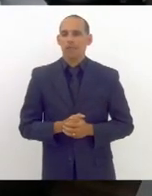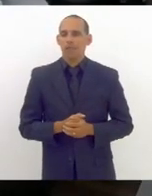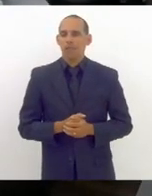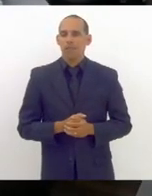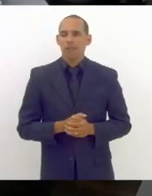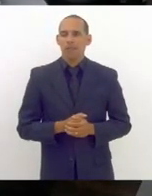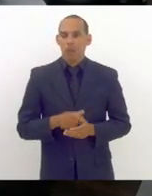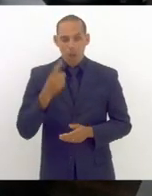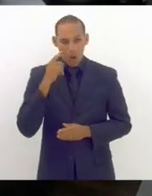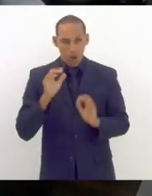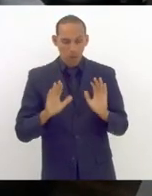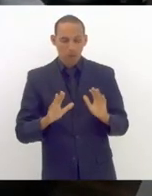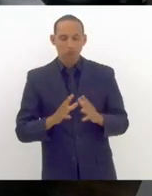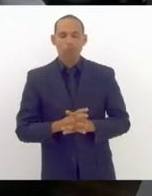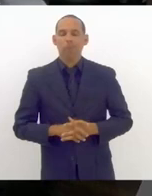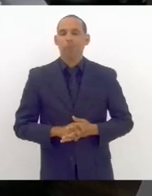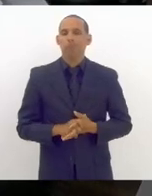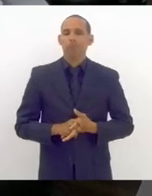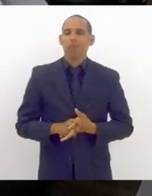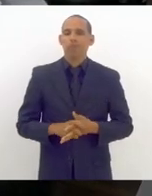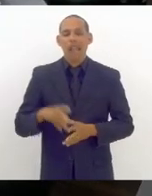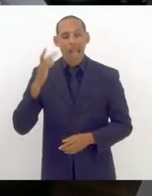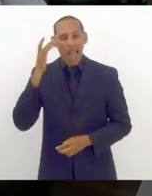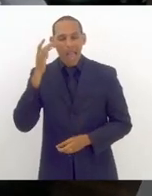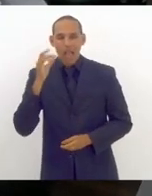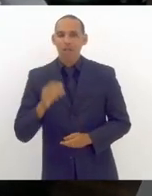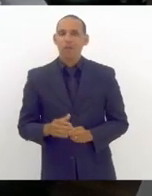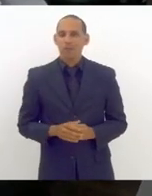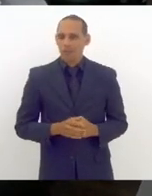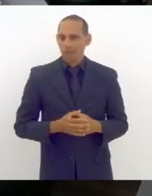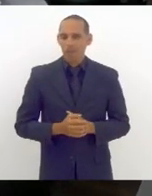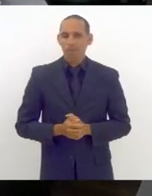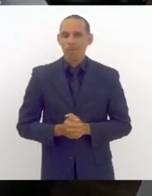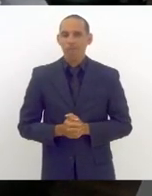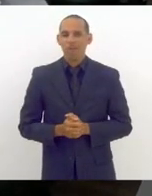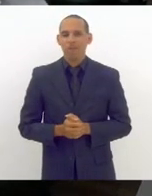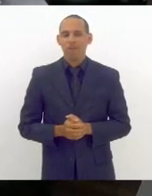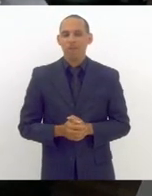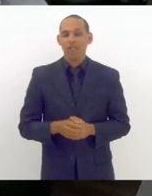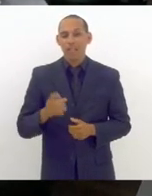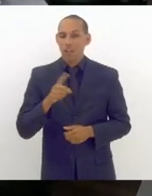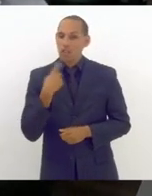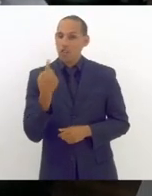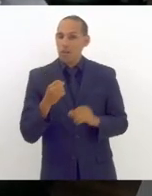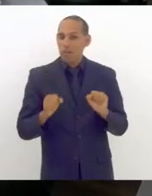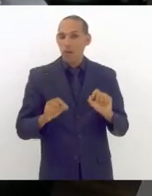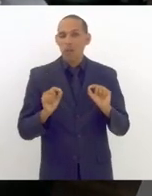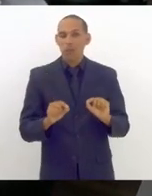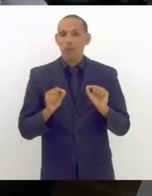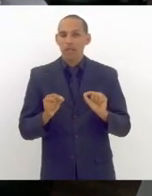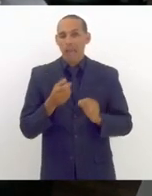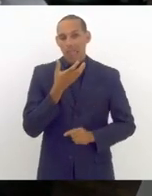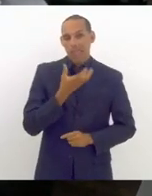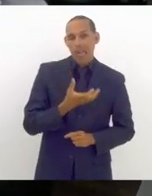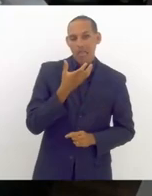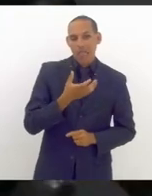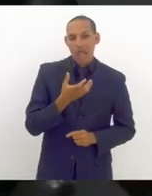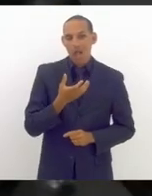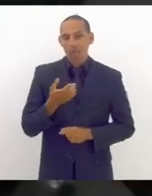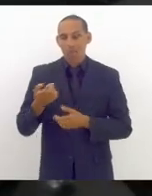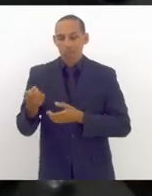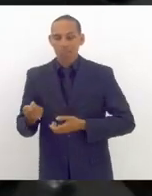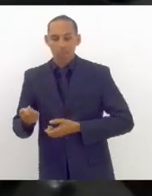Olha só eu acho que a gente podia ter entre o natal e o